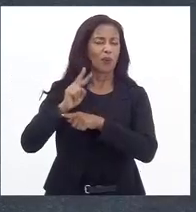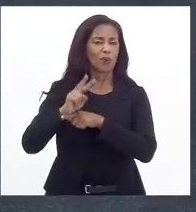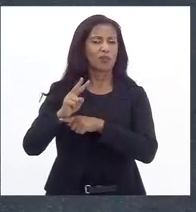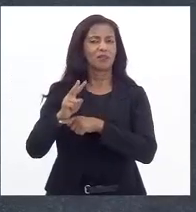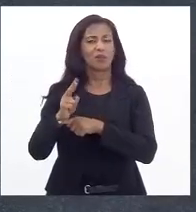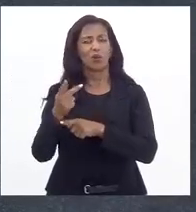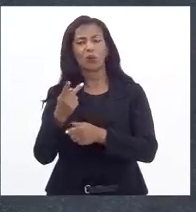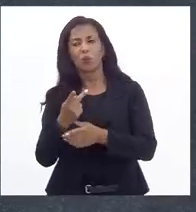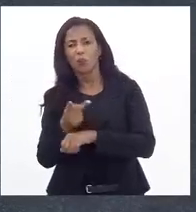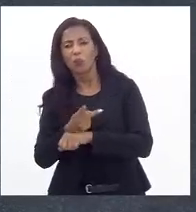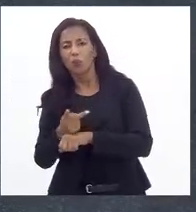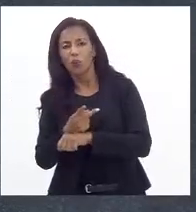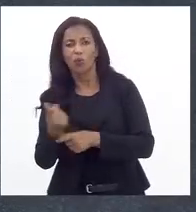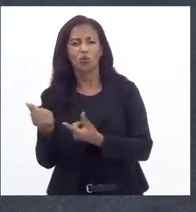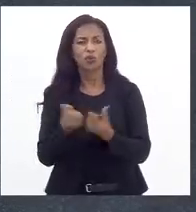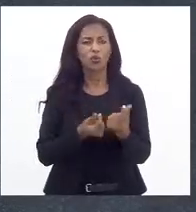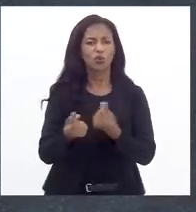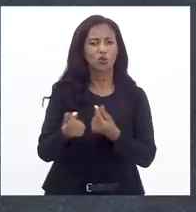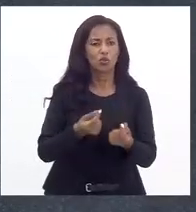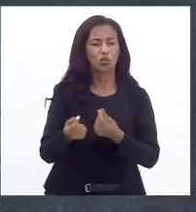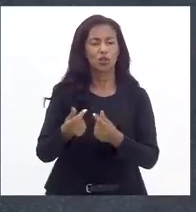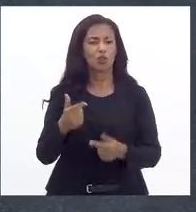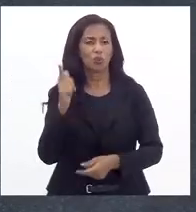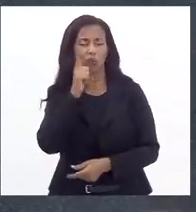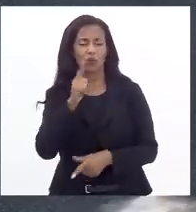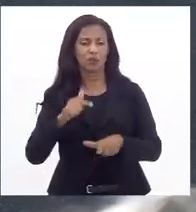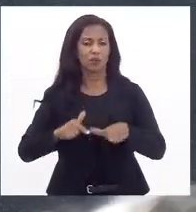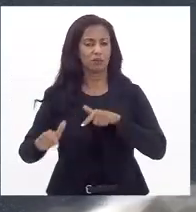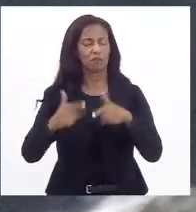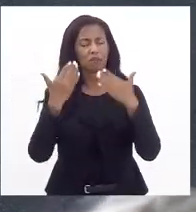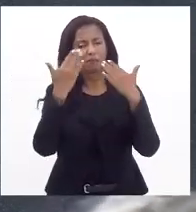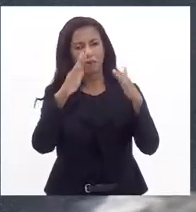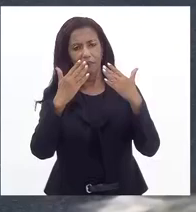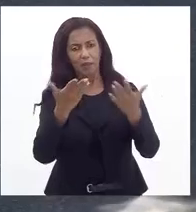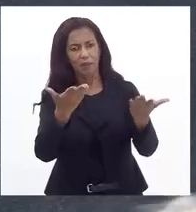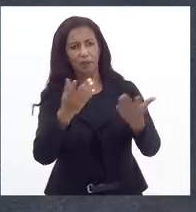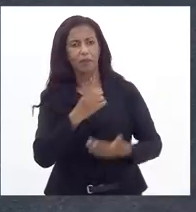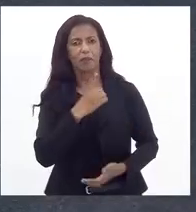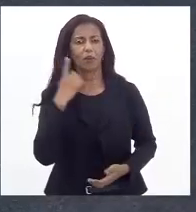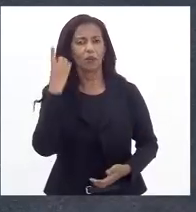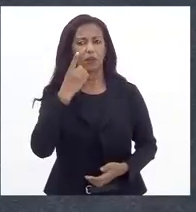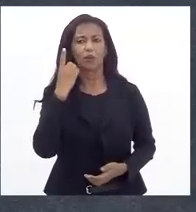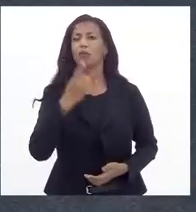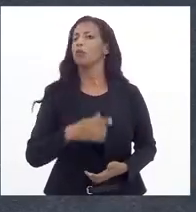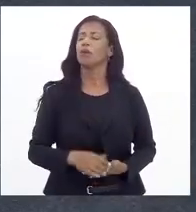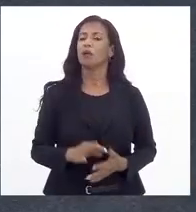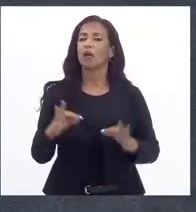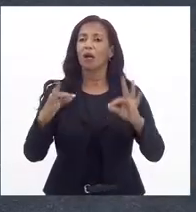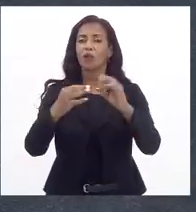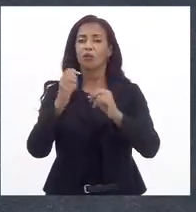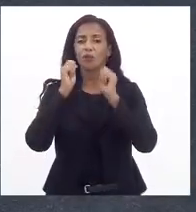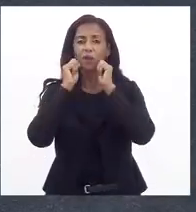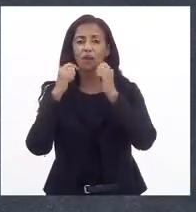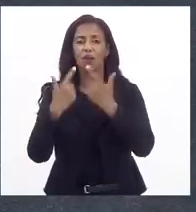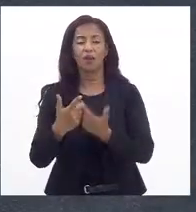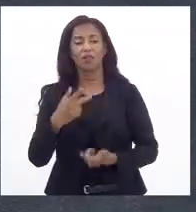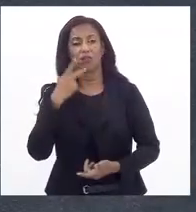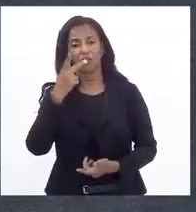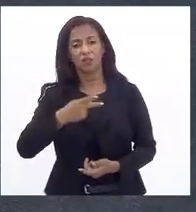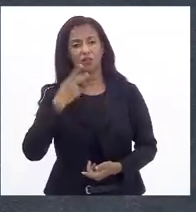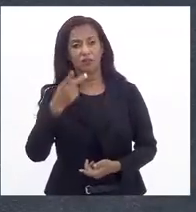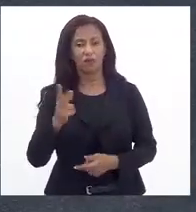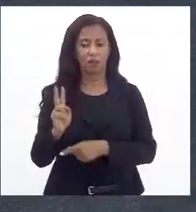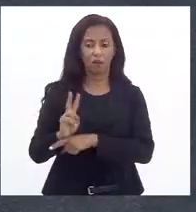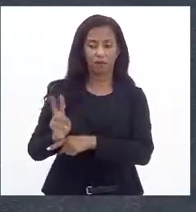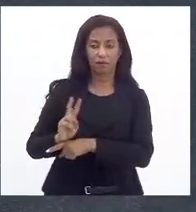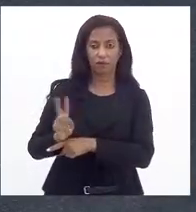forma ganhar algum dinheiro em relação algum tipo de trabalho então quem e o deputado André Ceciliano a toda Assembléia Legislativa dizer